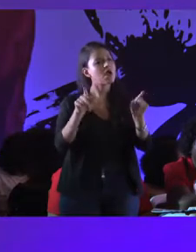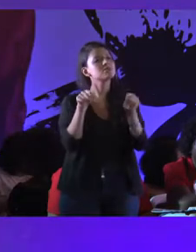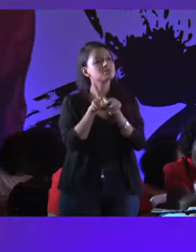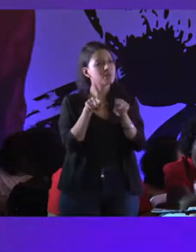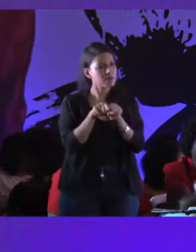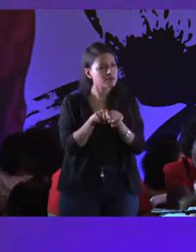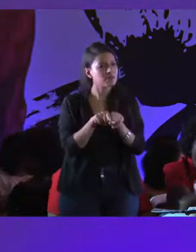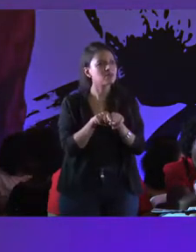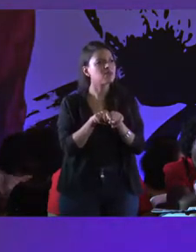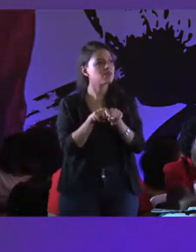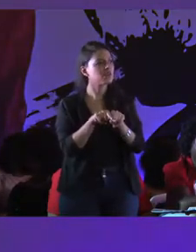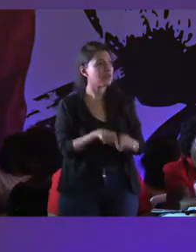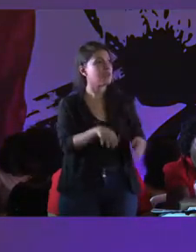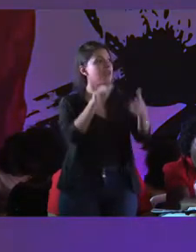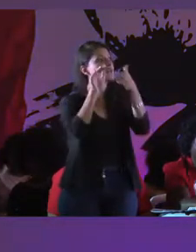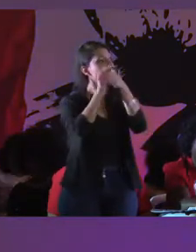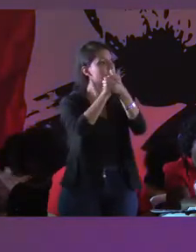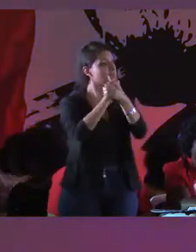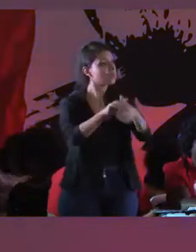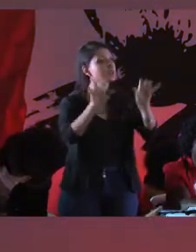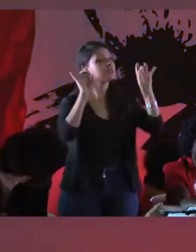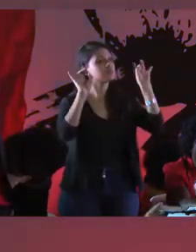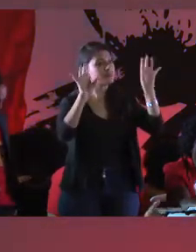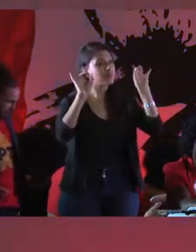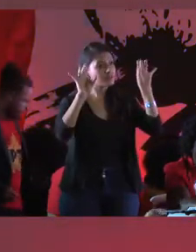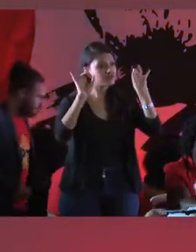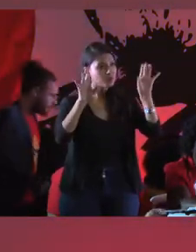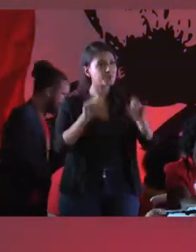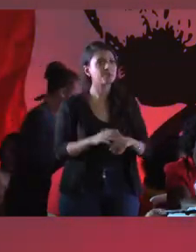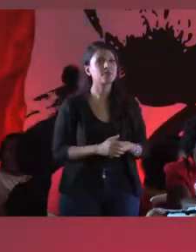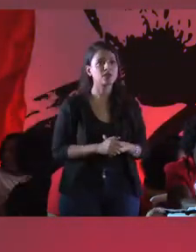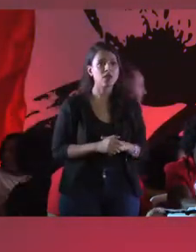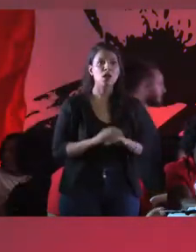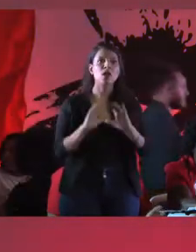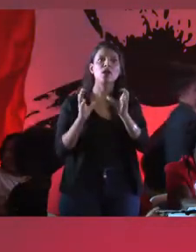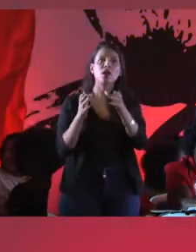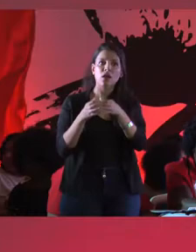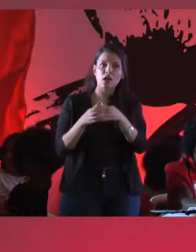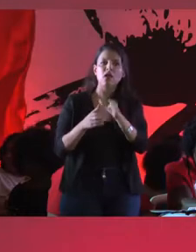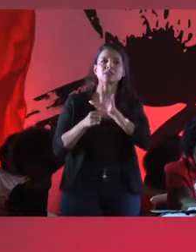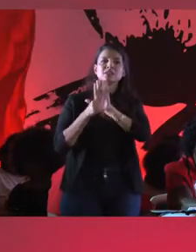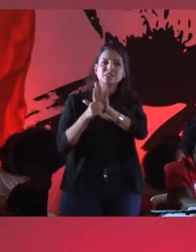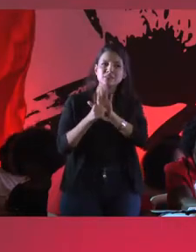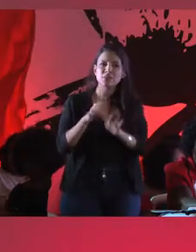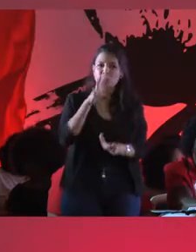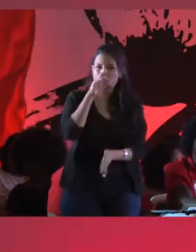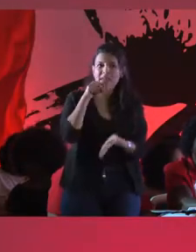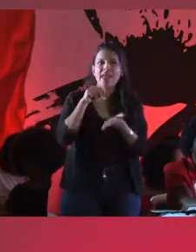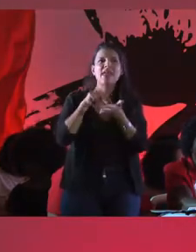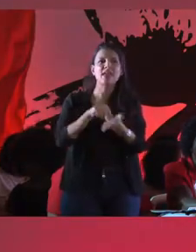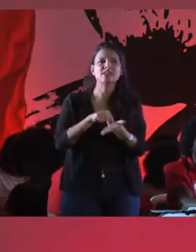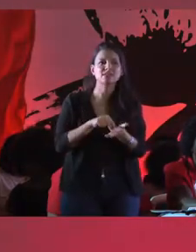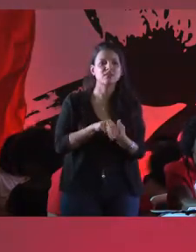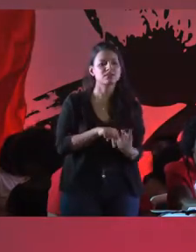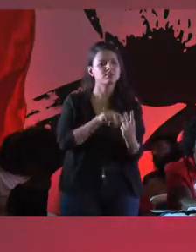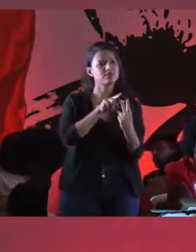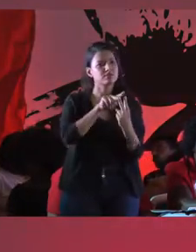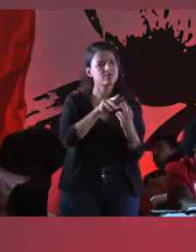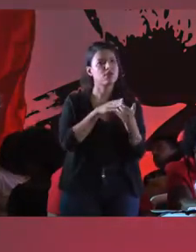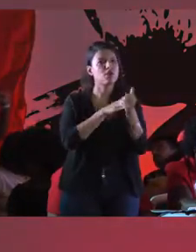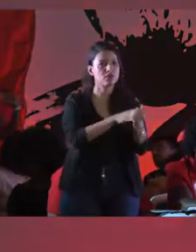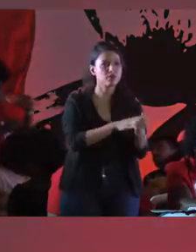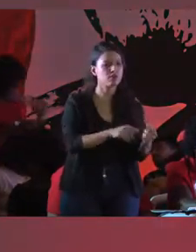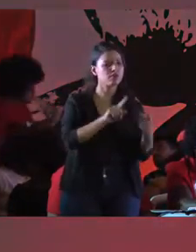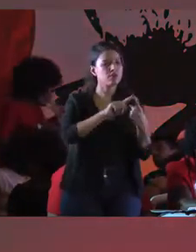uma saudação muito especial pelo símbolo de resistência que tem para nós a dois grandes companheiros,